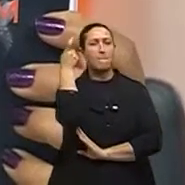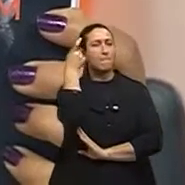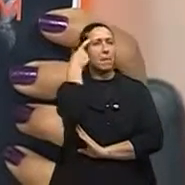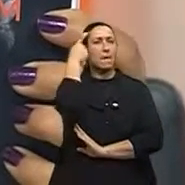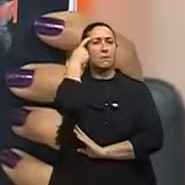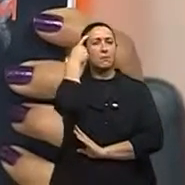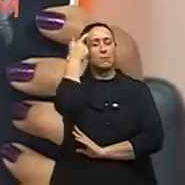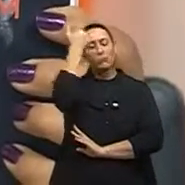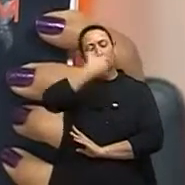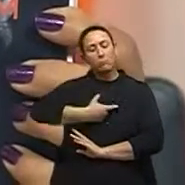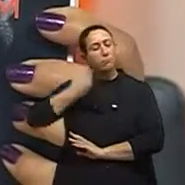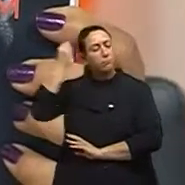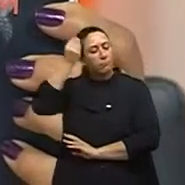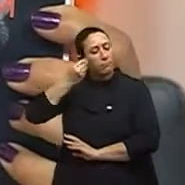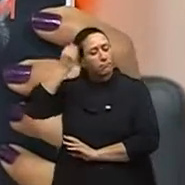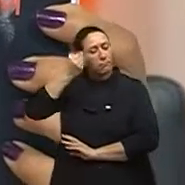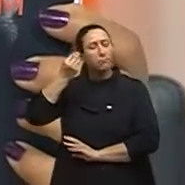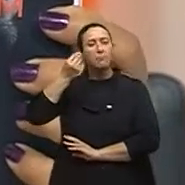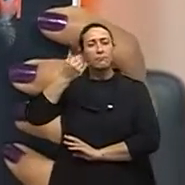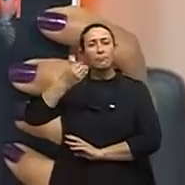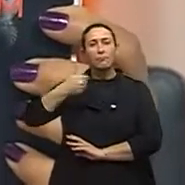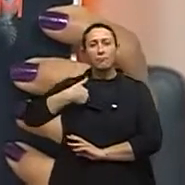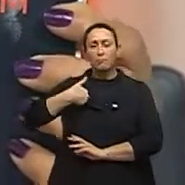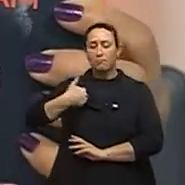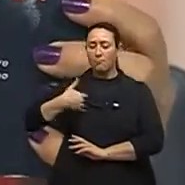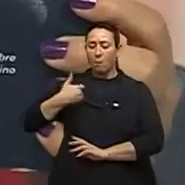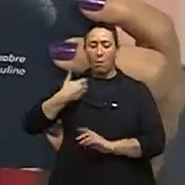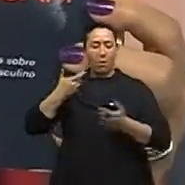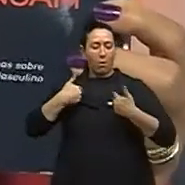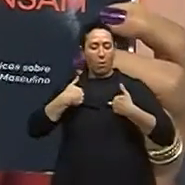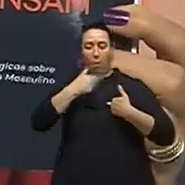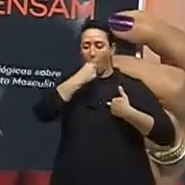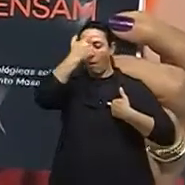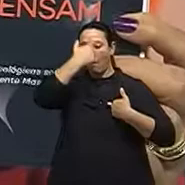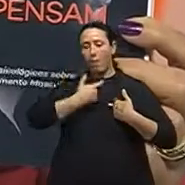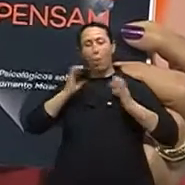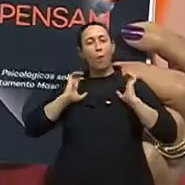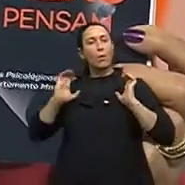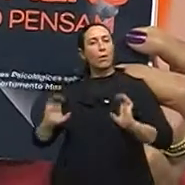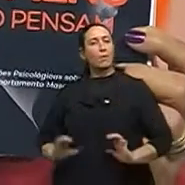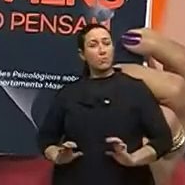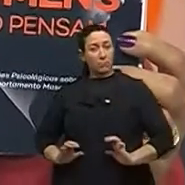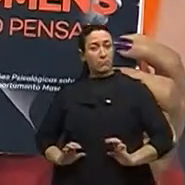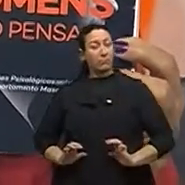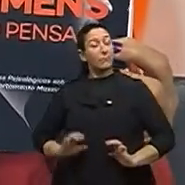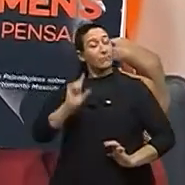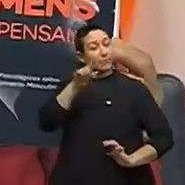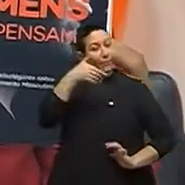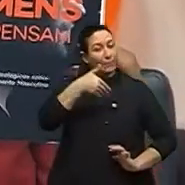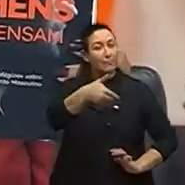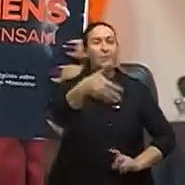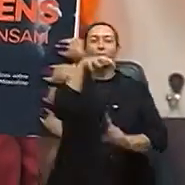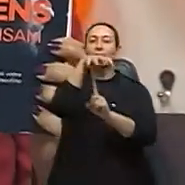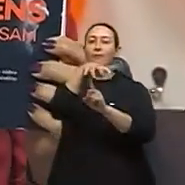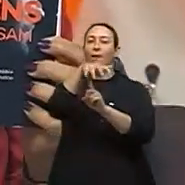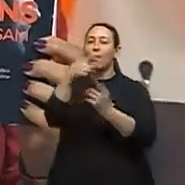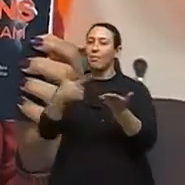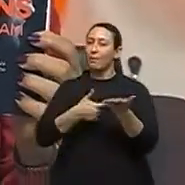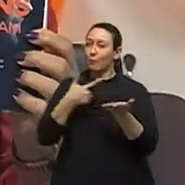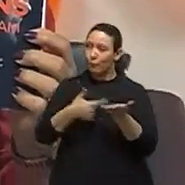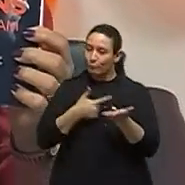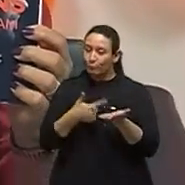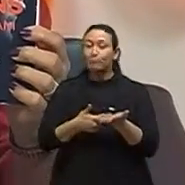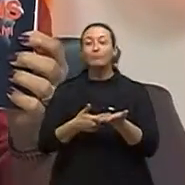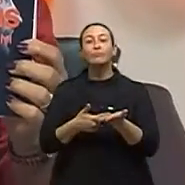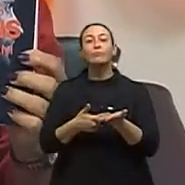reflexões psicológicas do comportamento masculino é na 6ª feira do livro de Porto